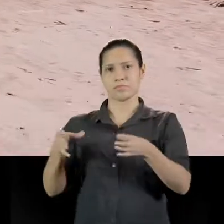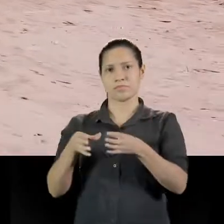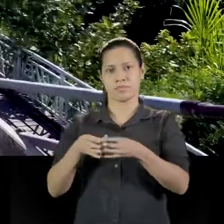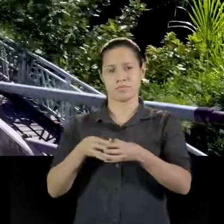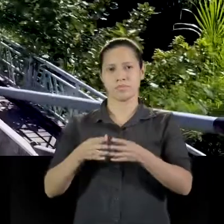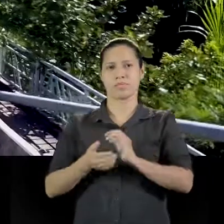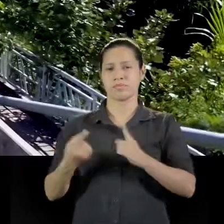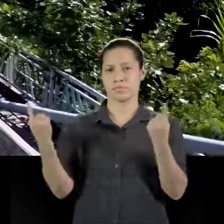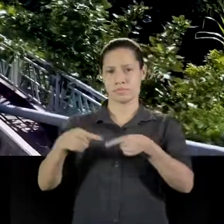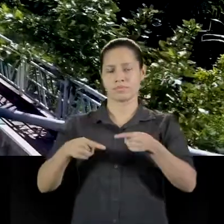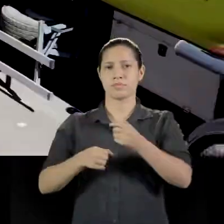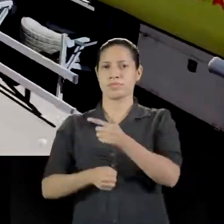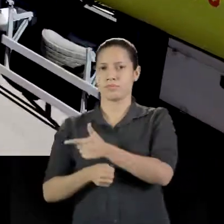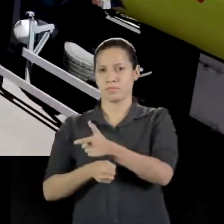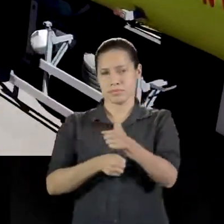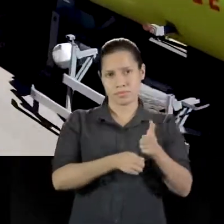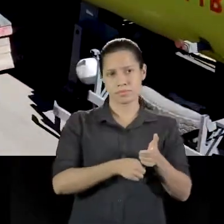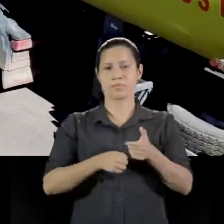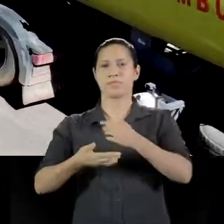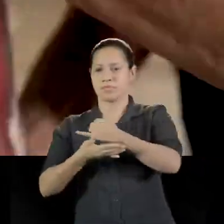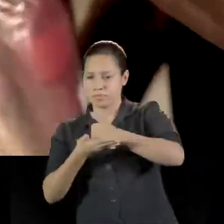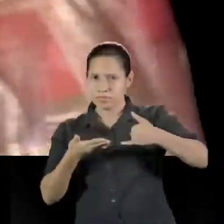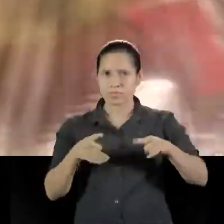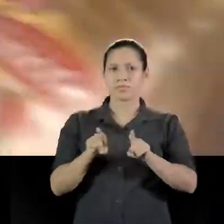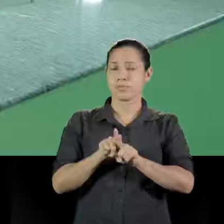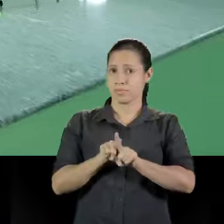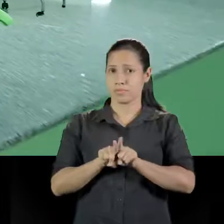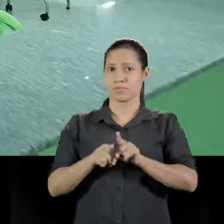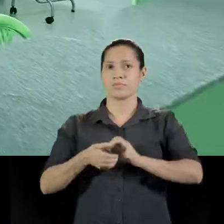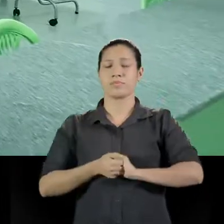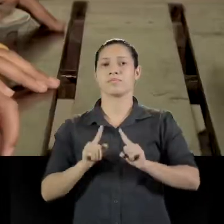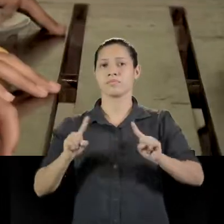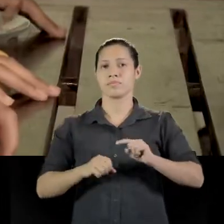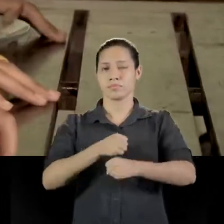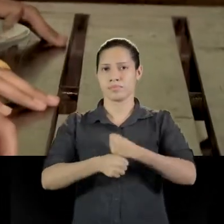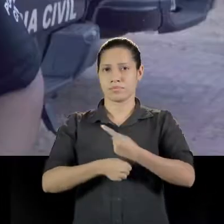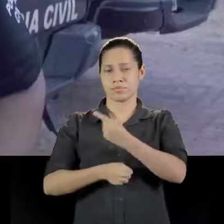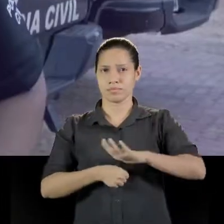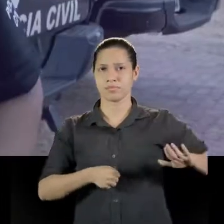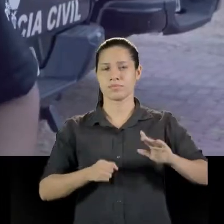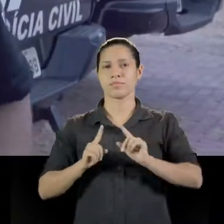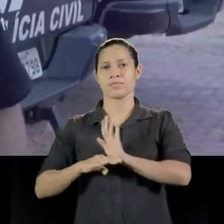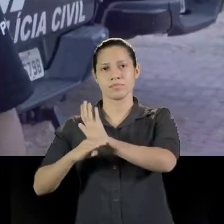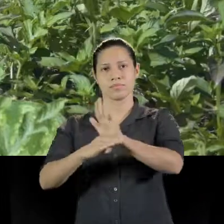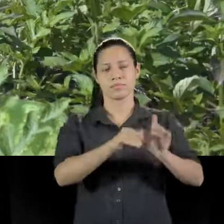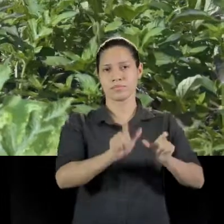Fronteira para diminuir a entrada de armas e drogas no estado. Ainda não fizemos tudo, mas por você, temos a